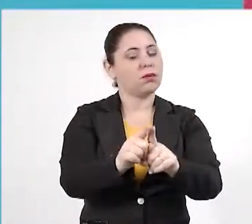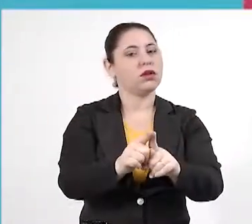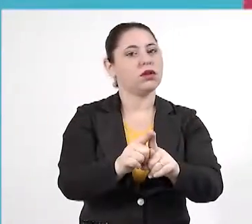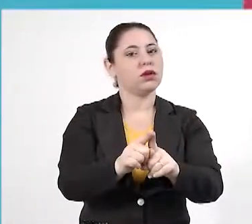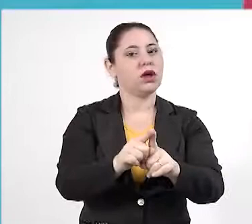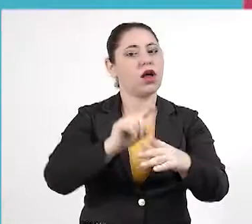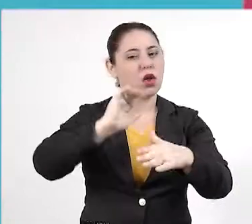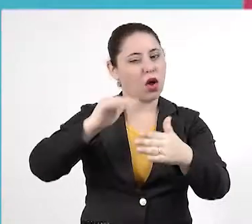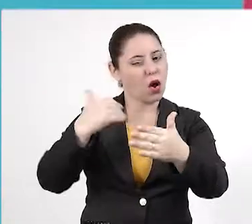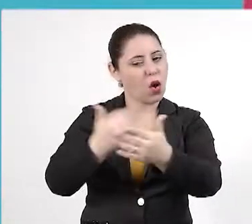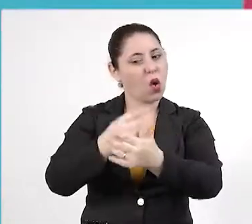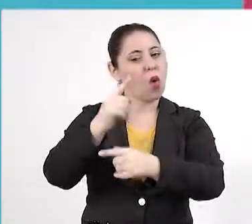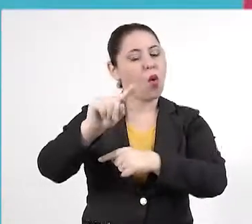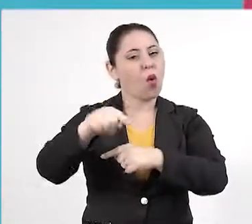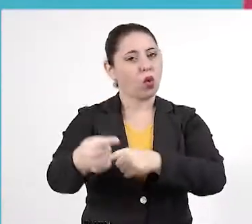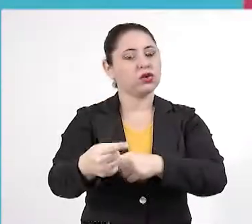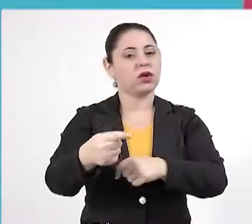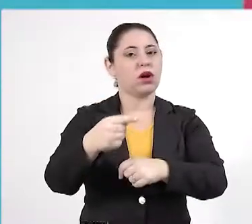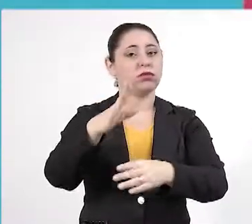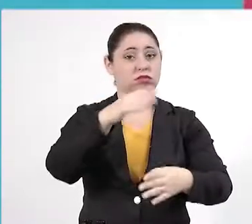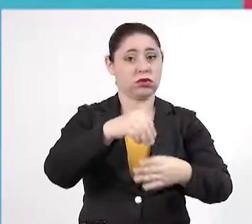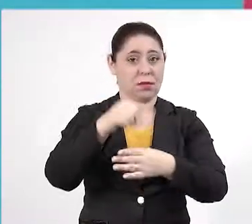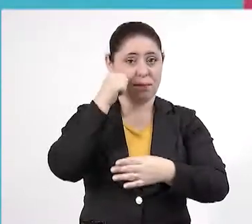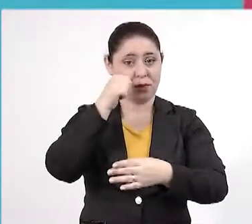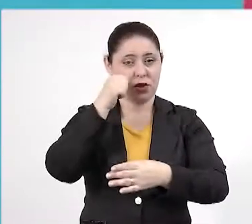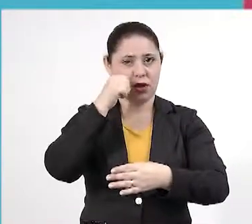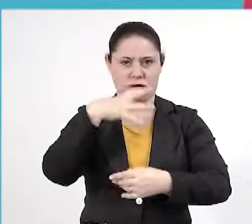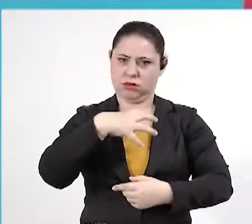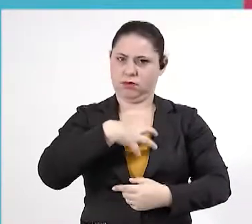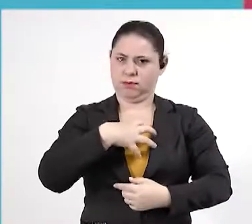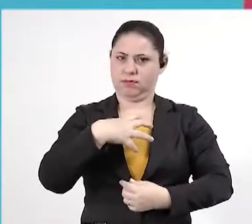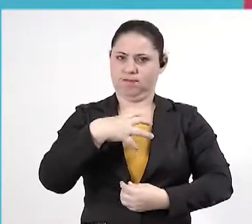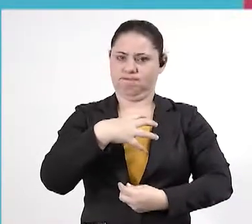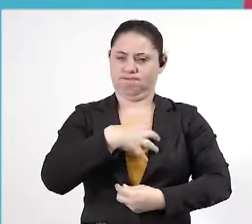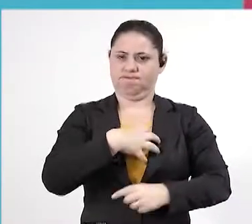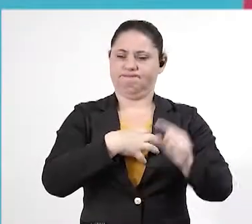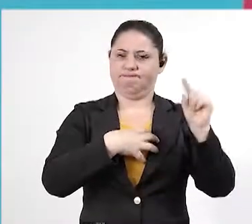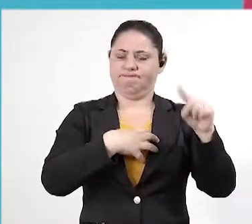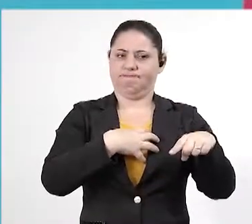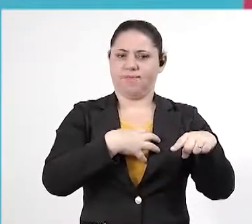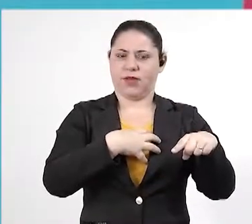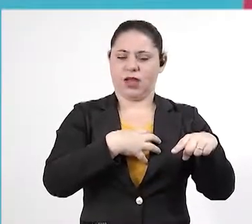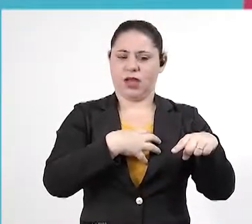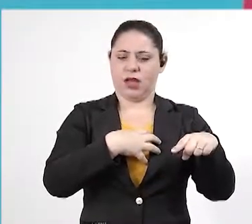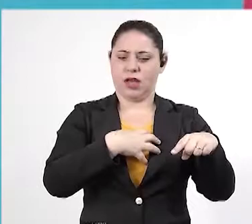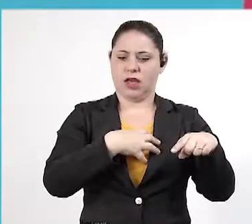agora, nessa próxima eleição, as mulheres candidatas que se sentirem